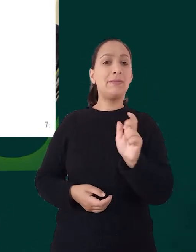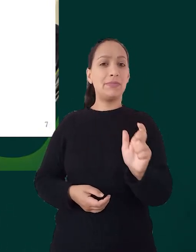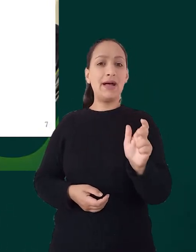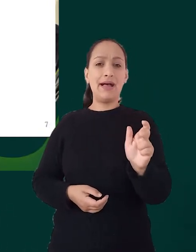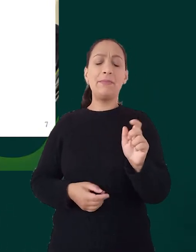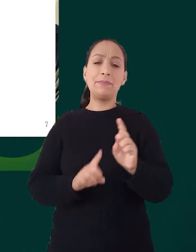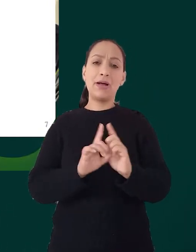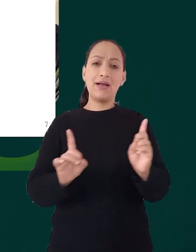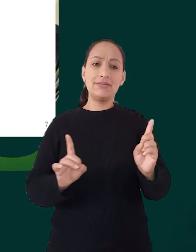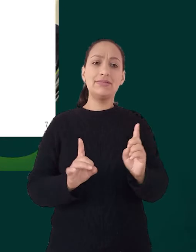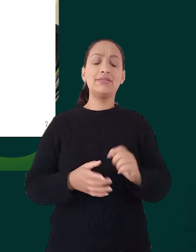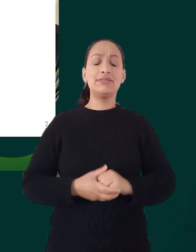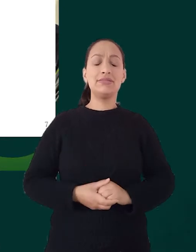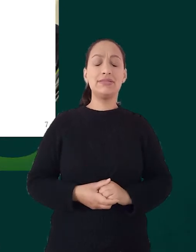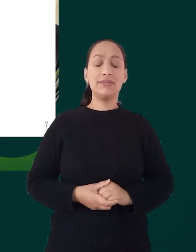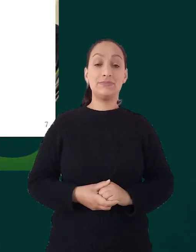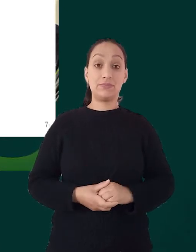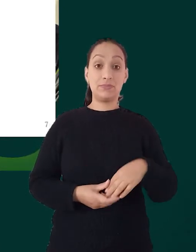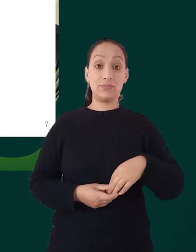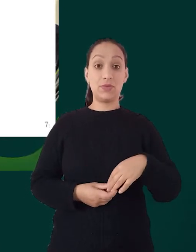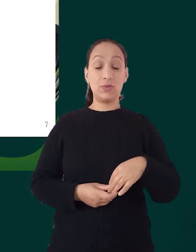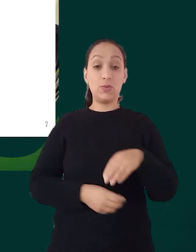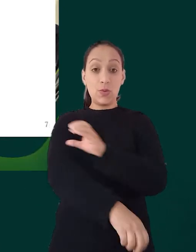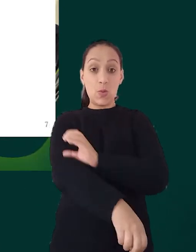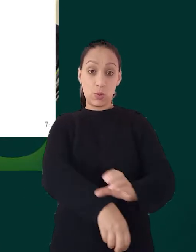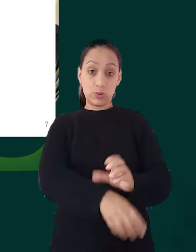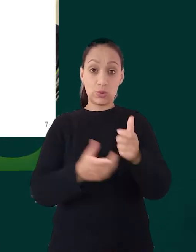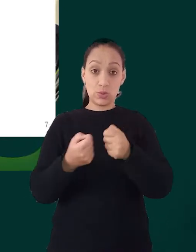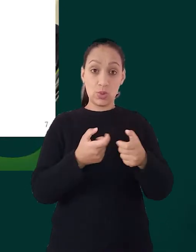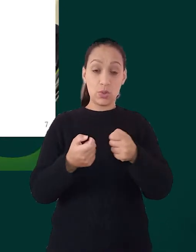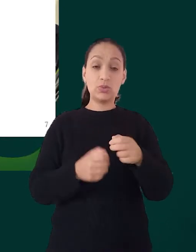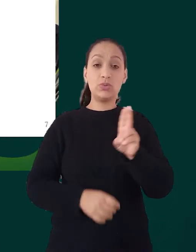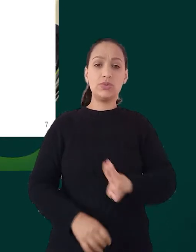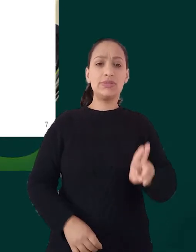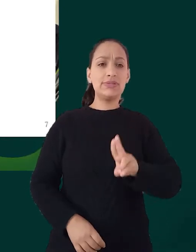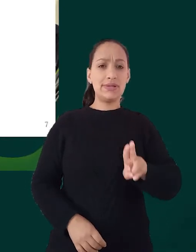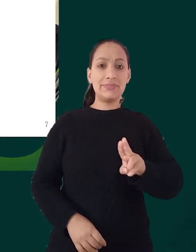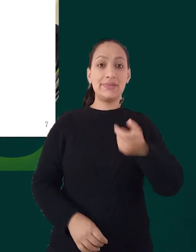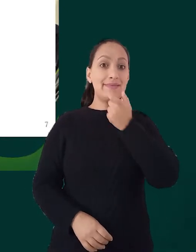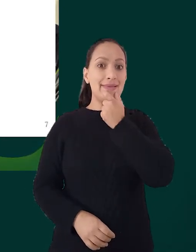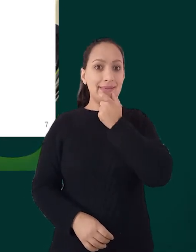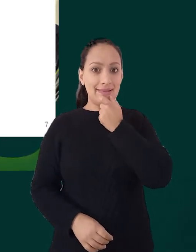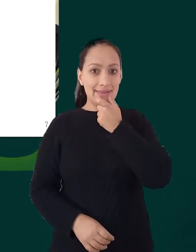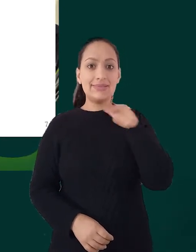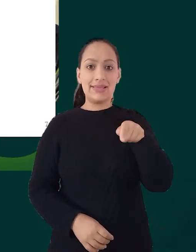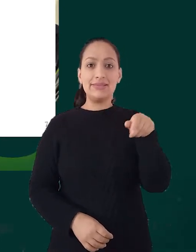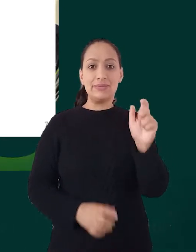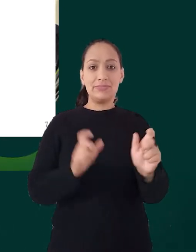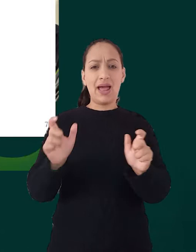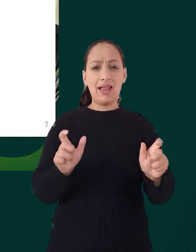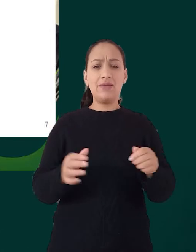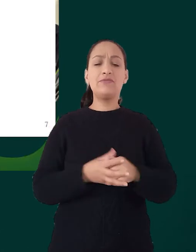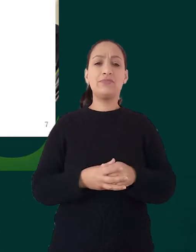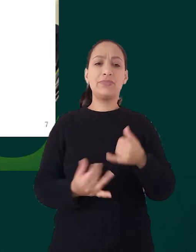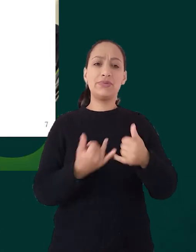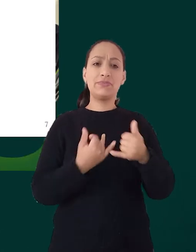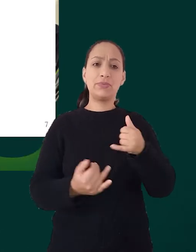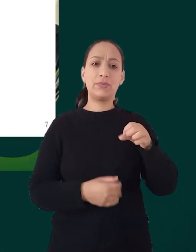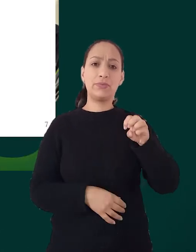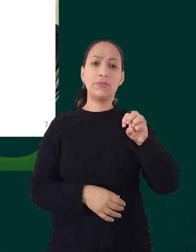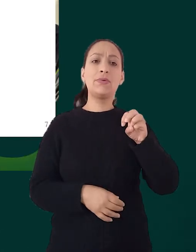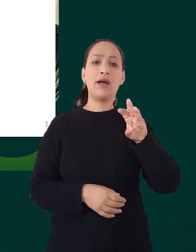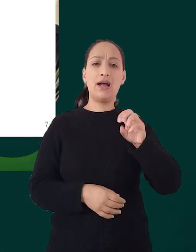pessoal, a gente no curso de jogos, a gente utiliza muito dessa nomenclatura em inglês, tá? Idle